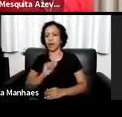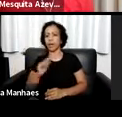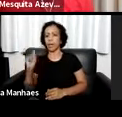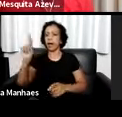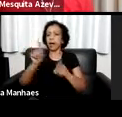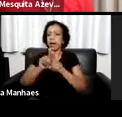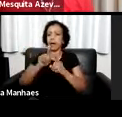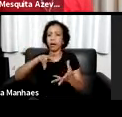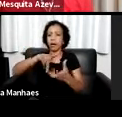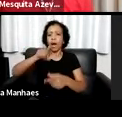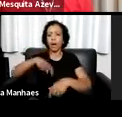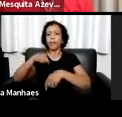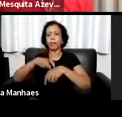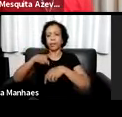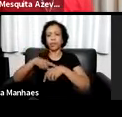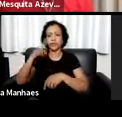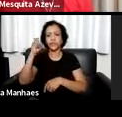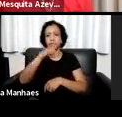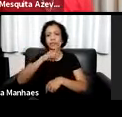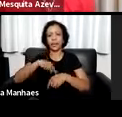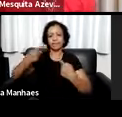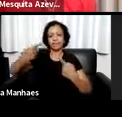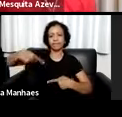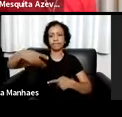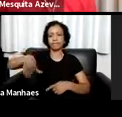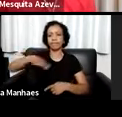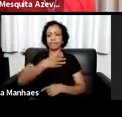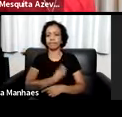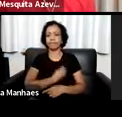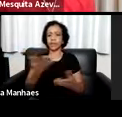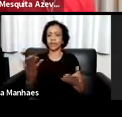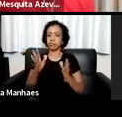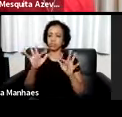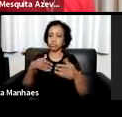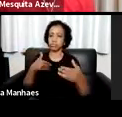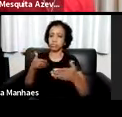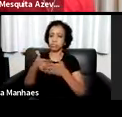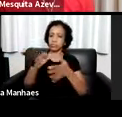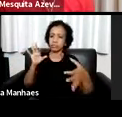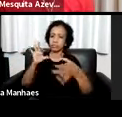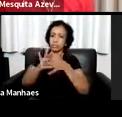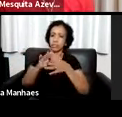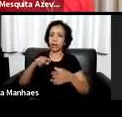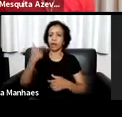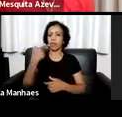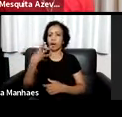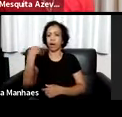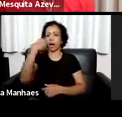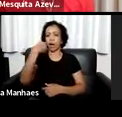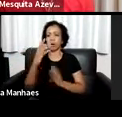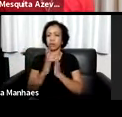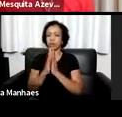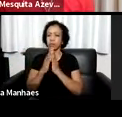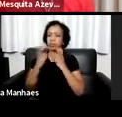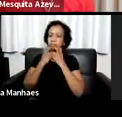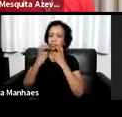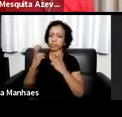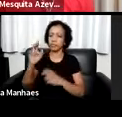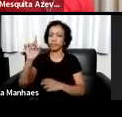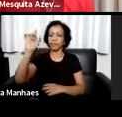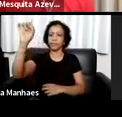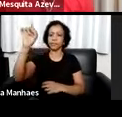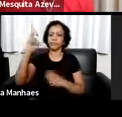muito difícil, desafiador, e nós estamos fechando esse tempo de oração. São 24 horas de oração, clamando a Deus